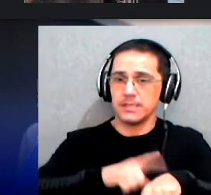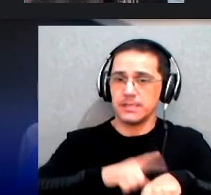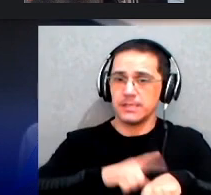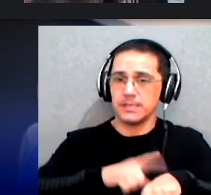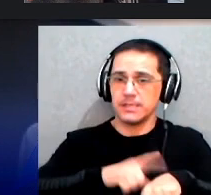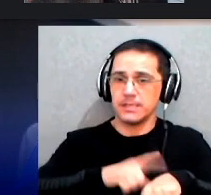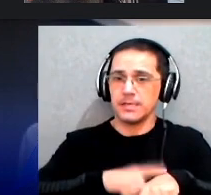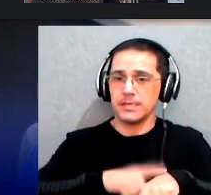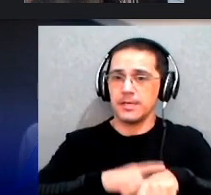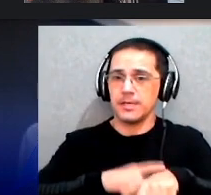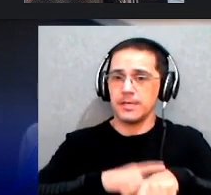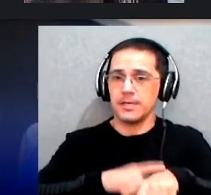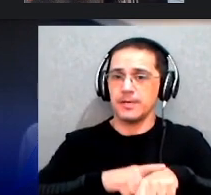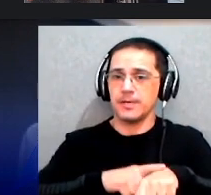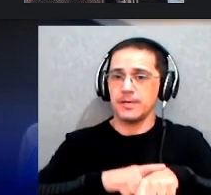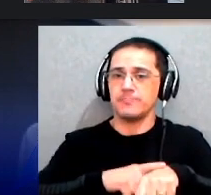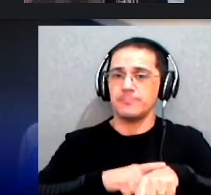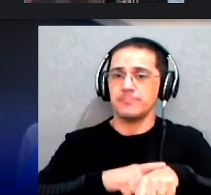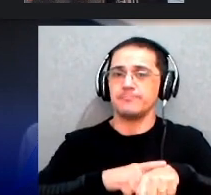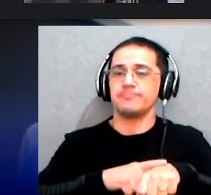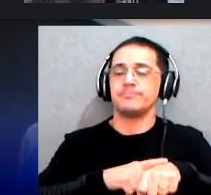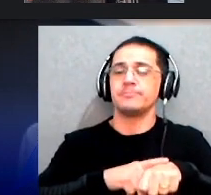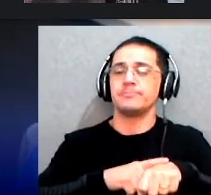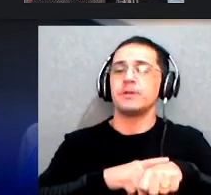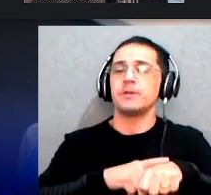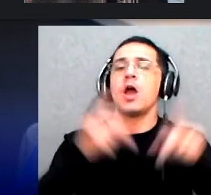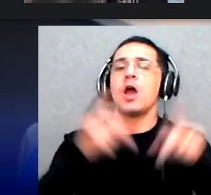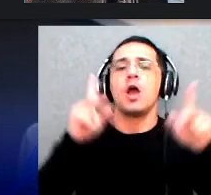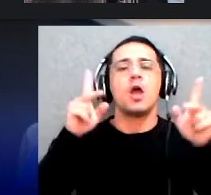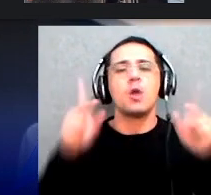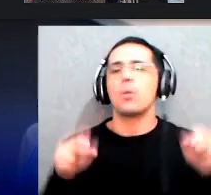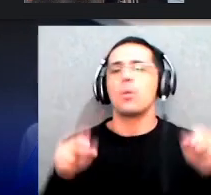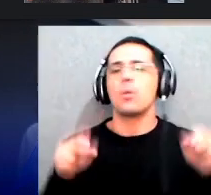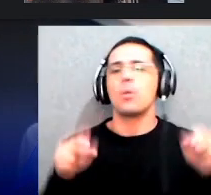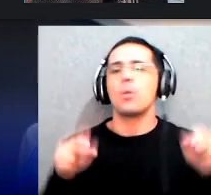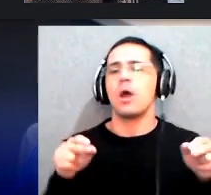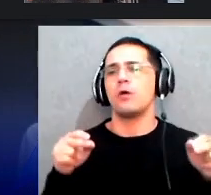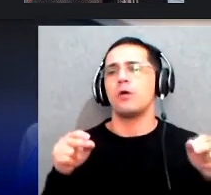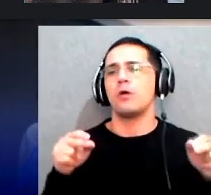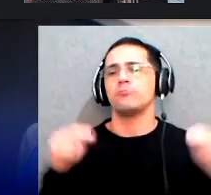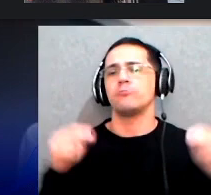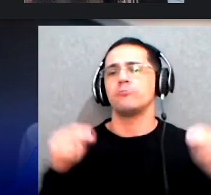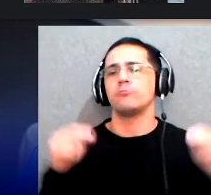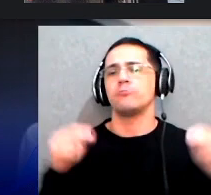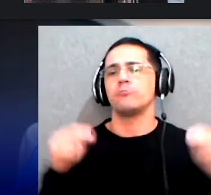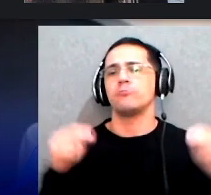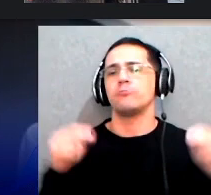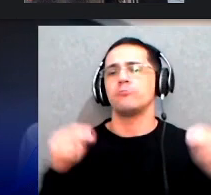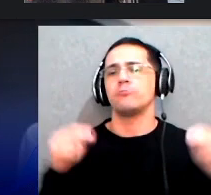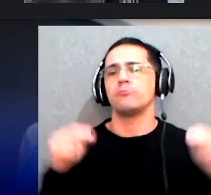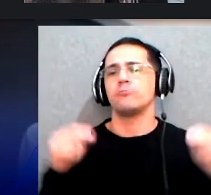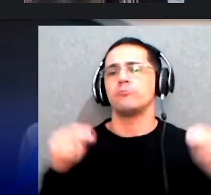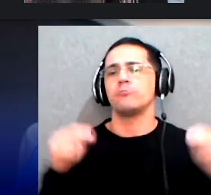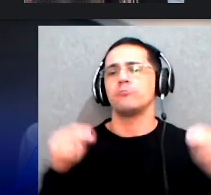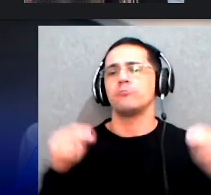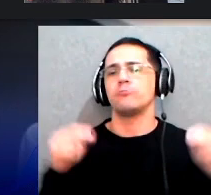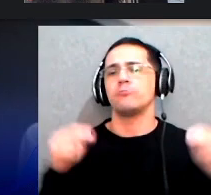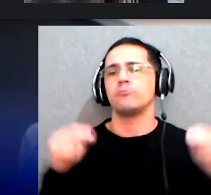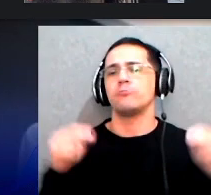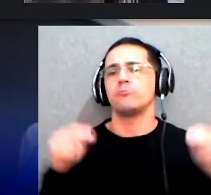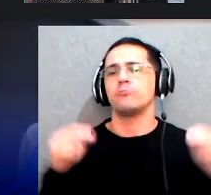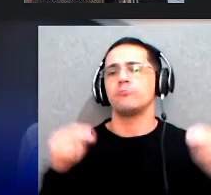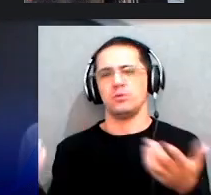lado da ampla defesa, do contraditório, da presunção de inocência. Poderia até colocar ao lado nessa questão